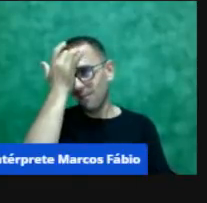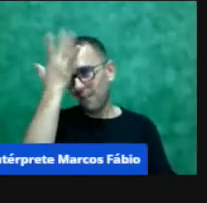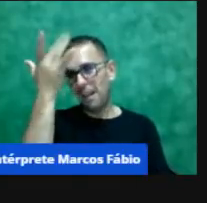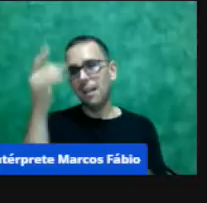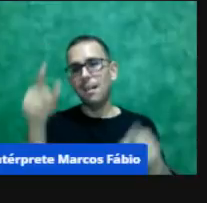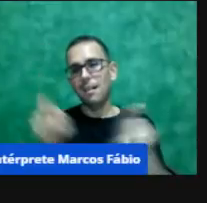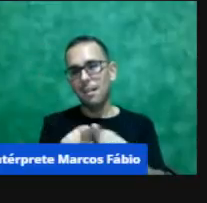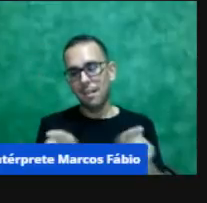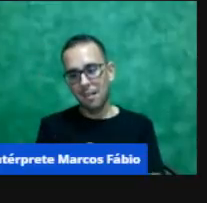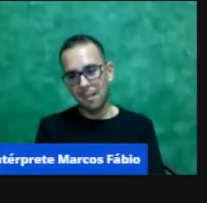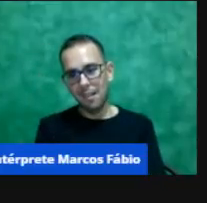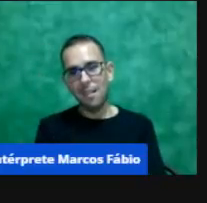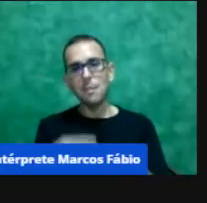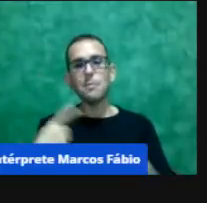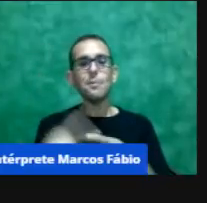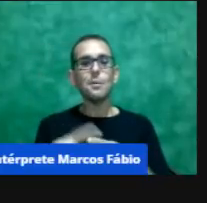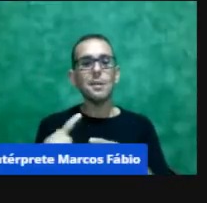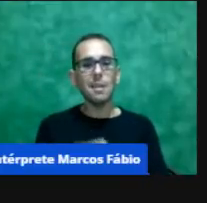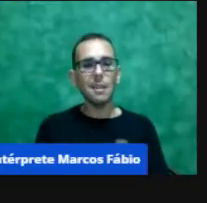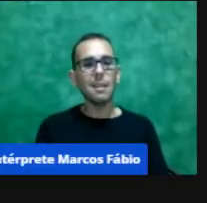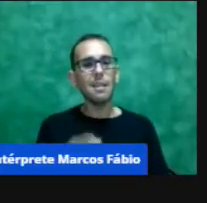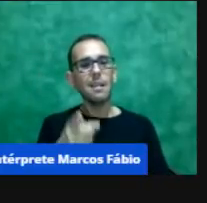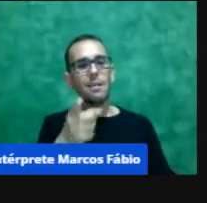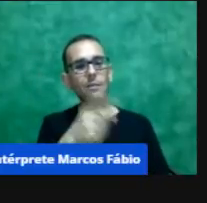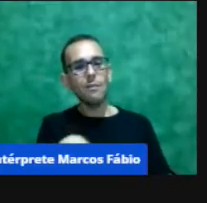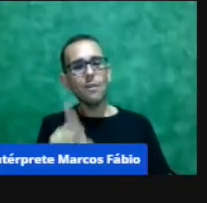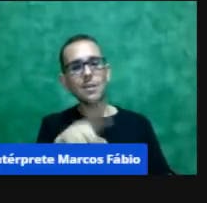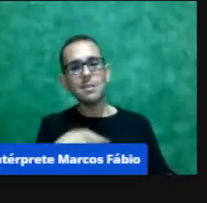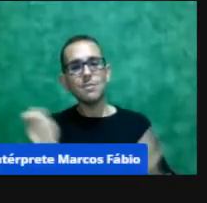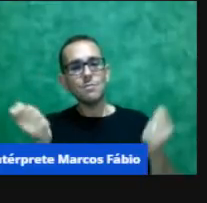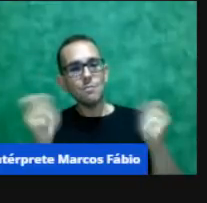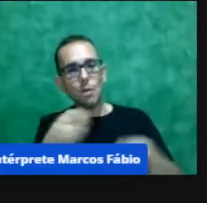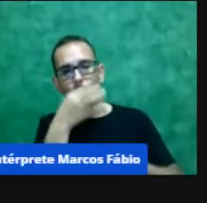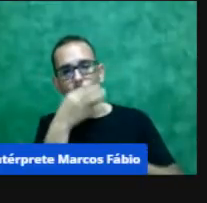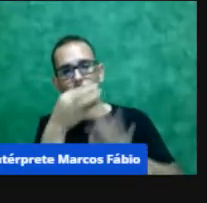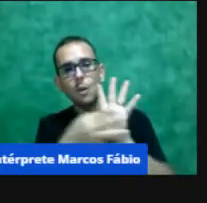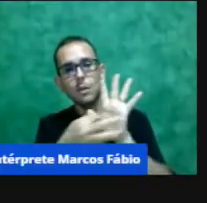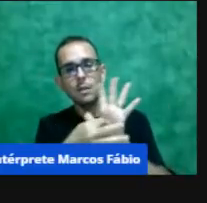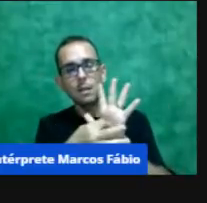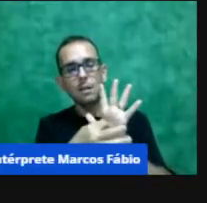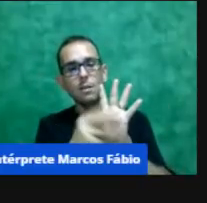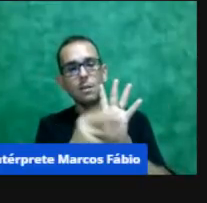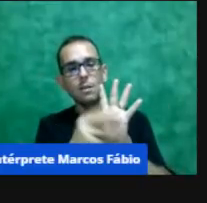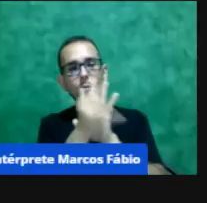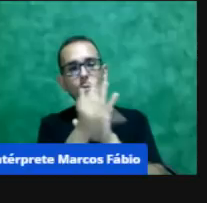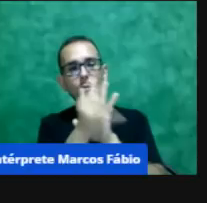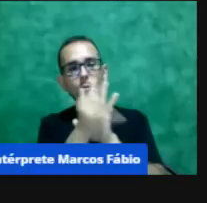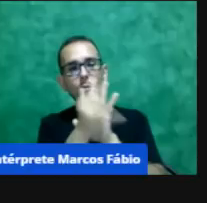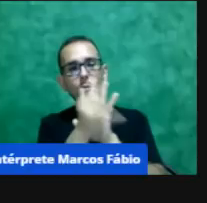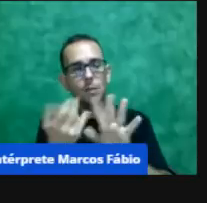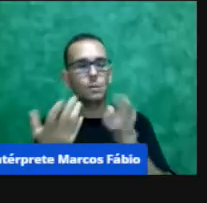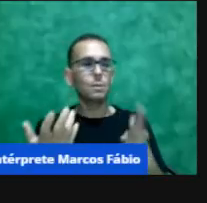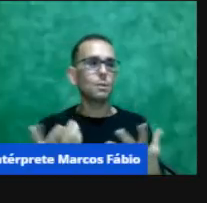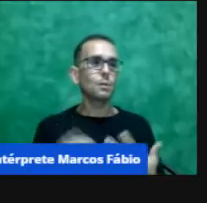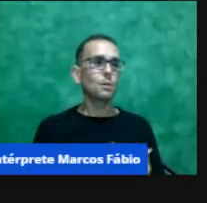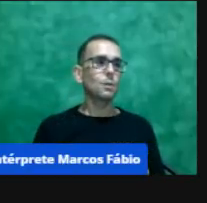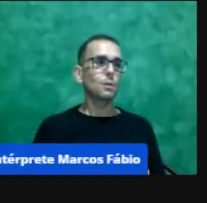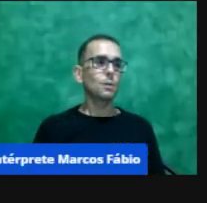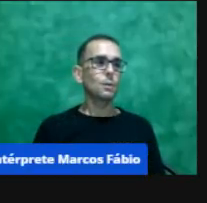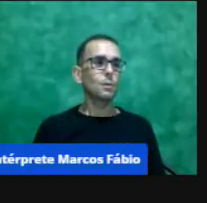também, porque você pode fazer uma proposta de projeto com